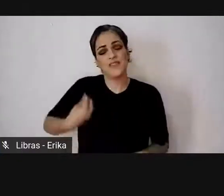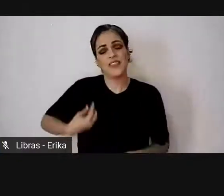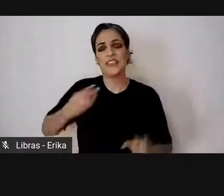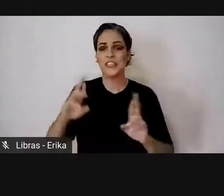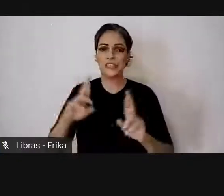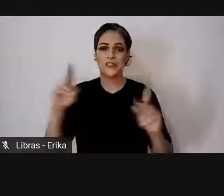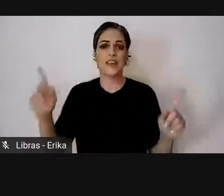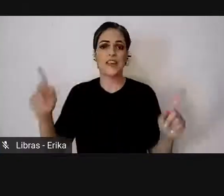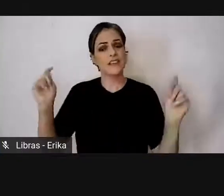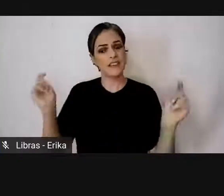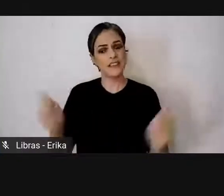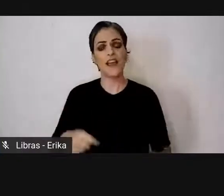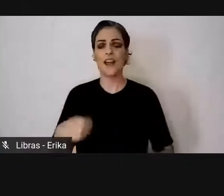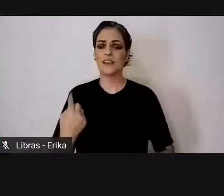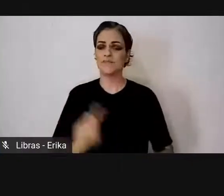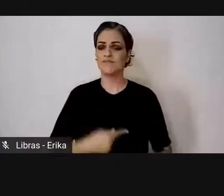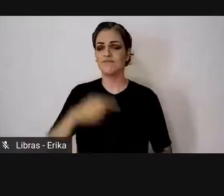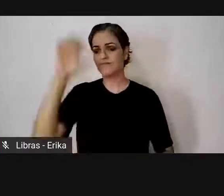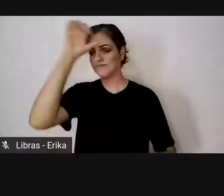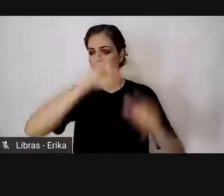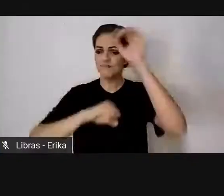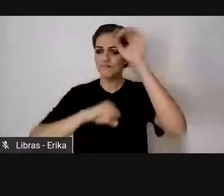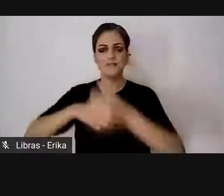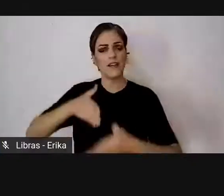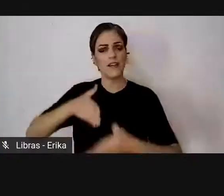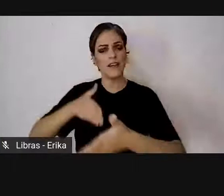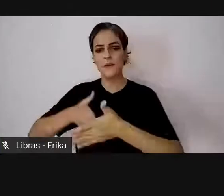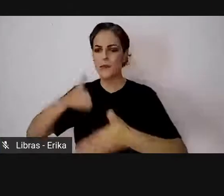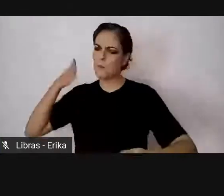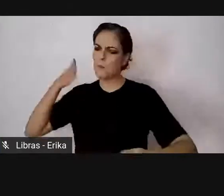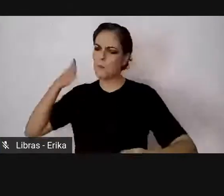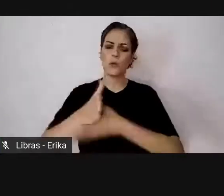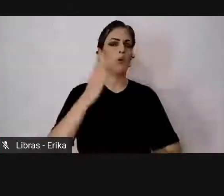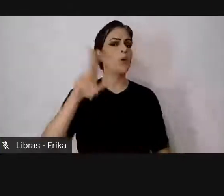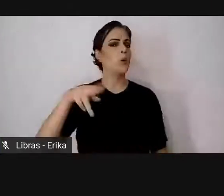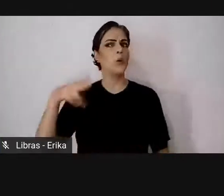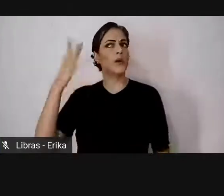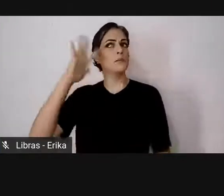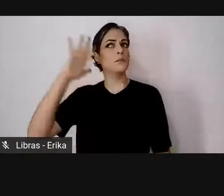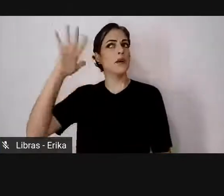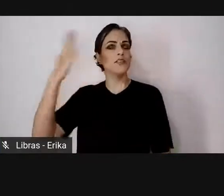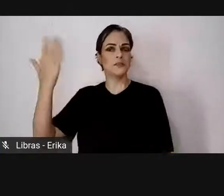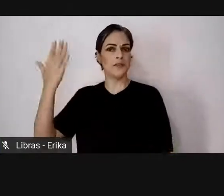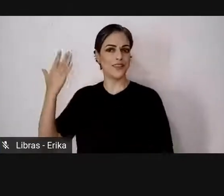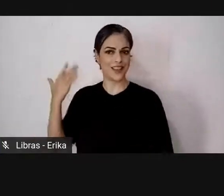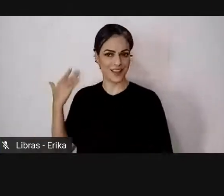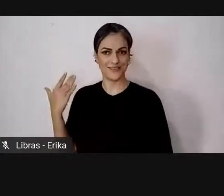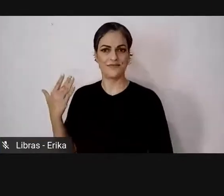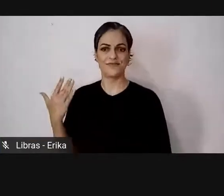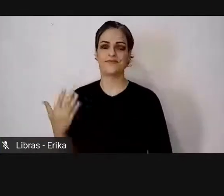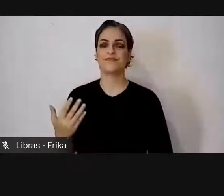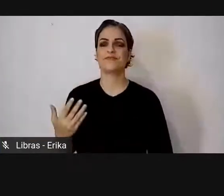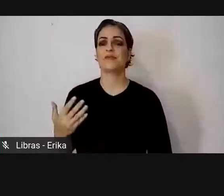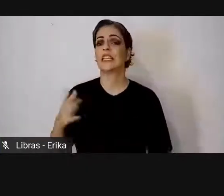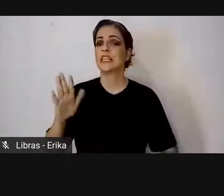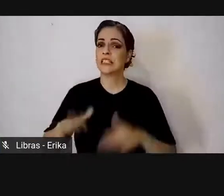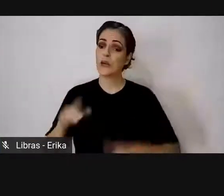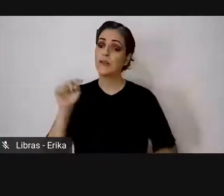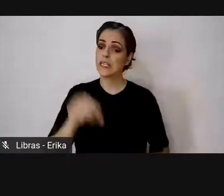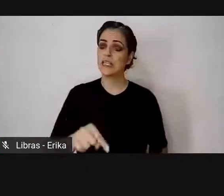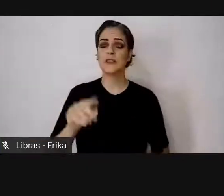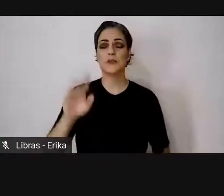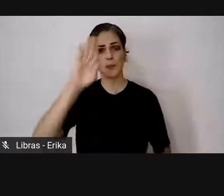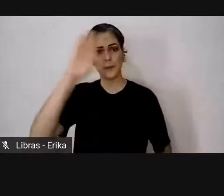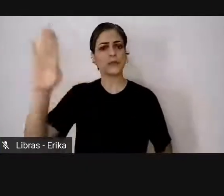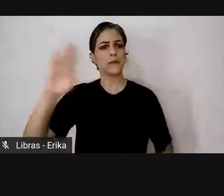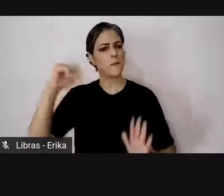que nem considerávamos no passado. Né? Talvez esse seja o maior legado deste ano de 2020, em